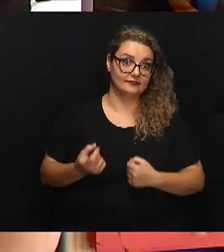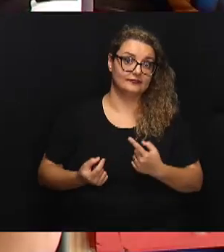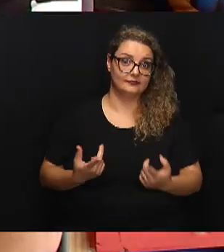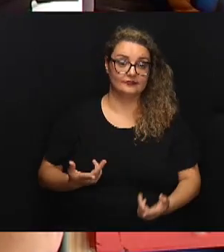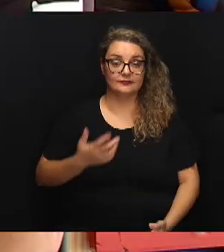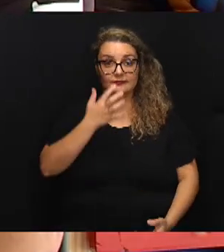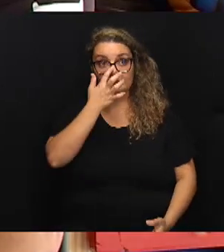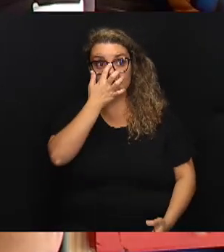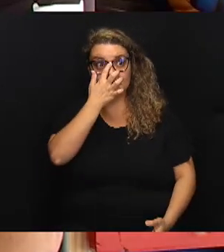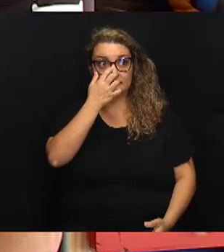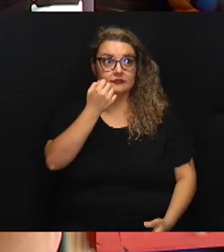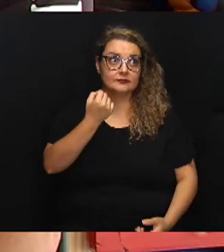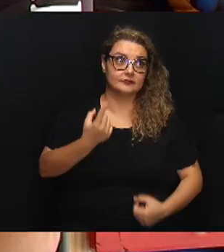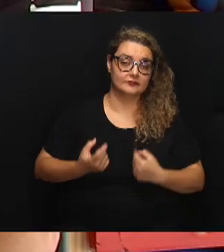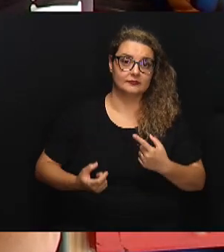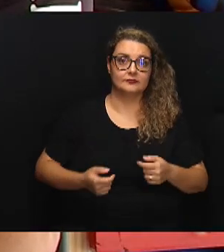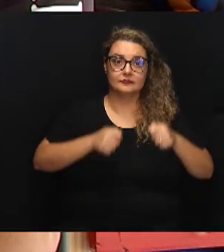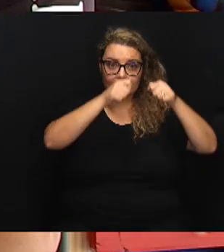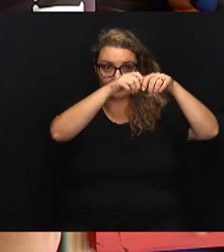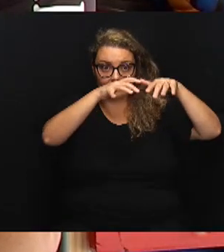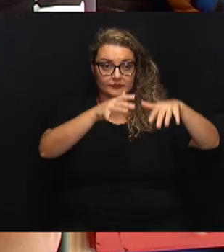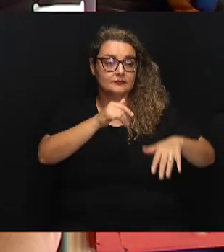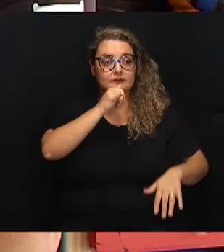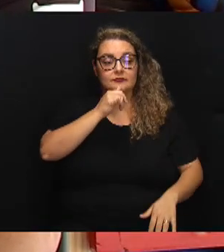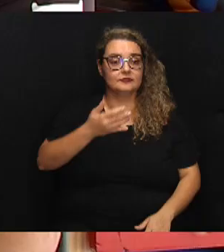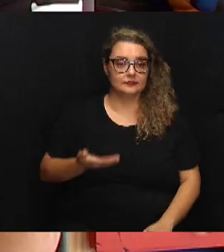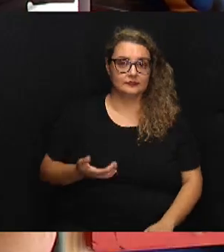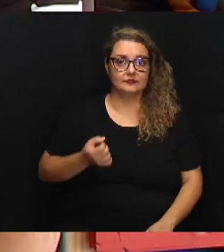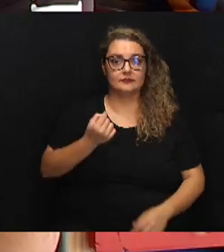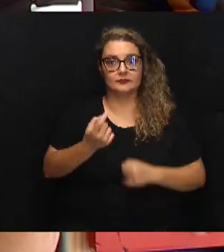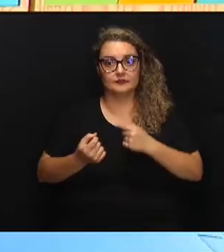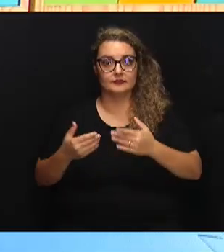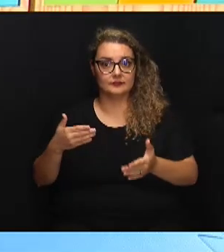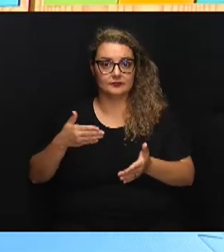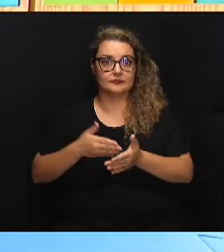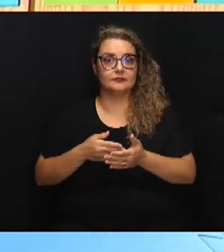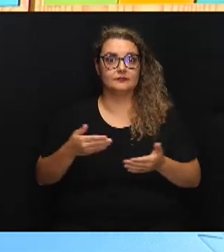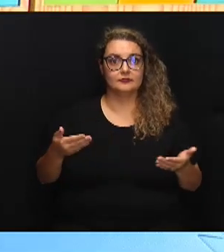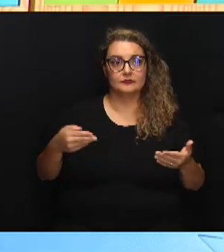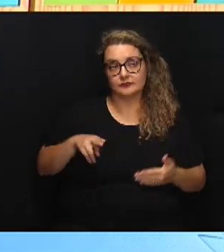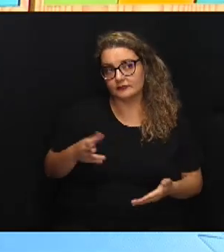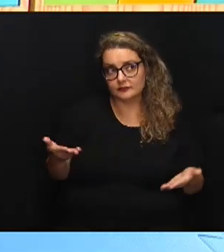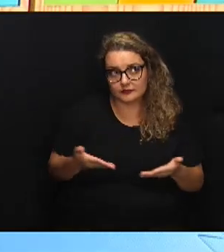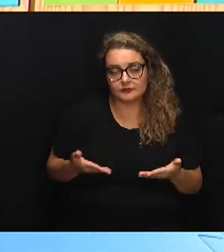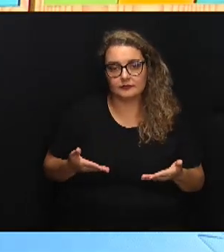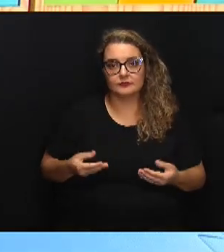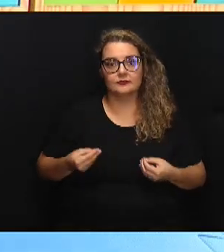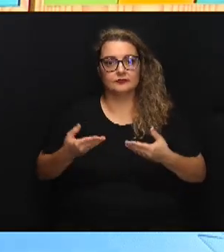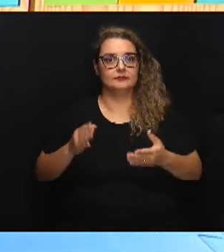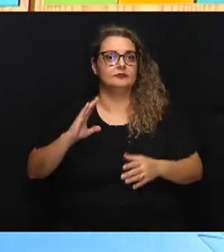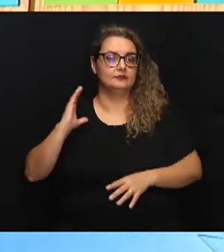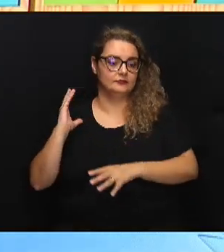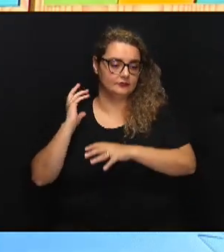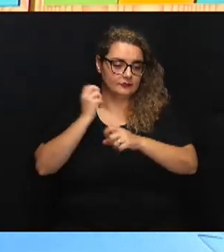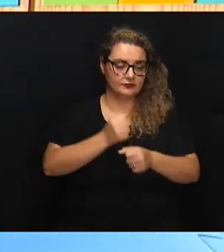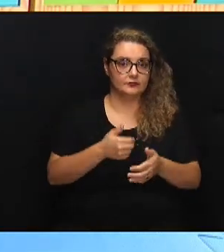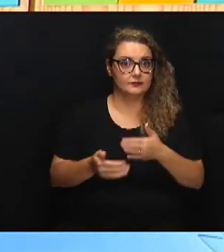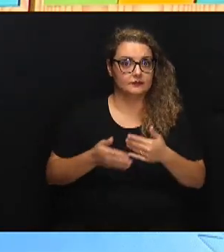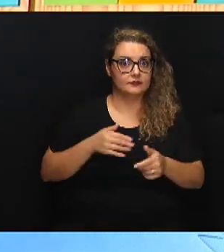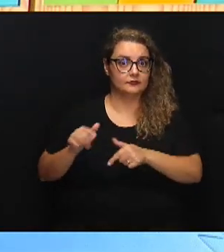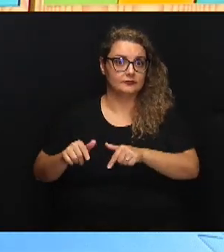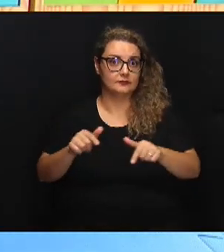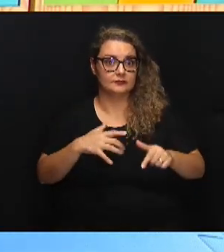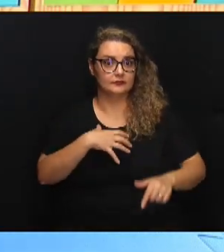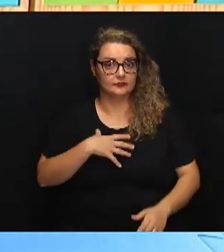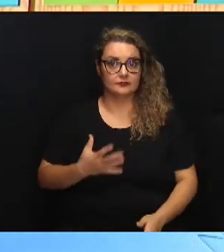com alguma criança espectro autista. Tem alguma restrição ou hoje você consegue levar o jiu-jitsu para qualquer